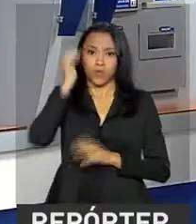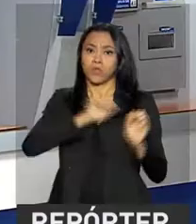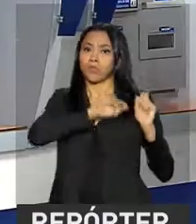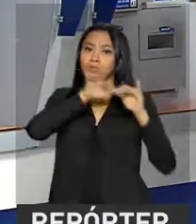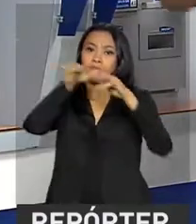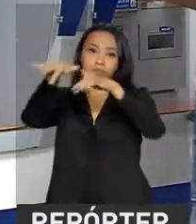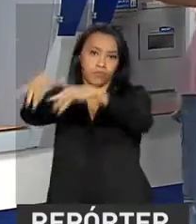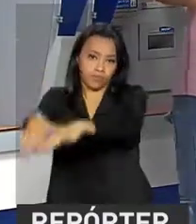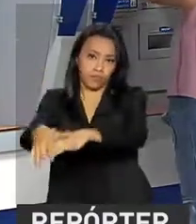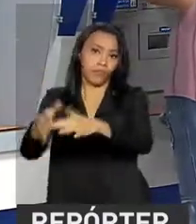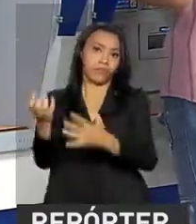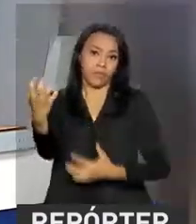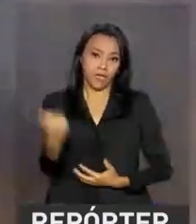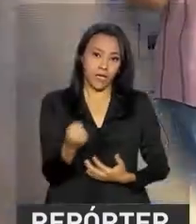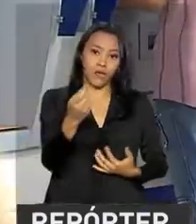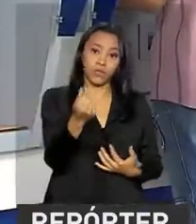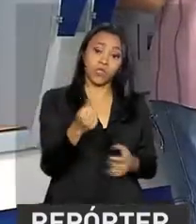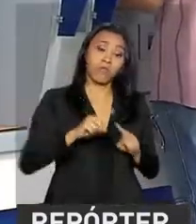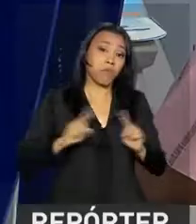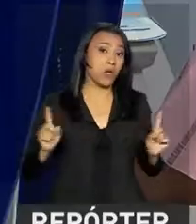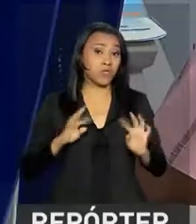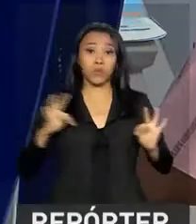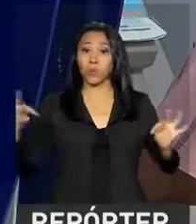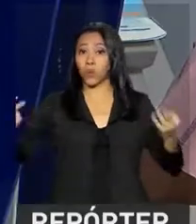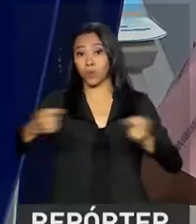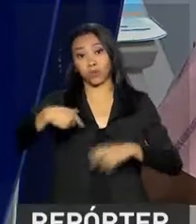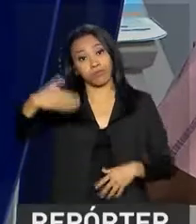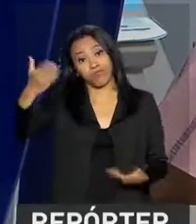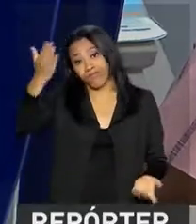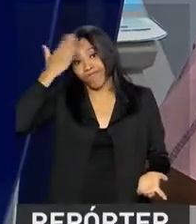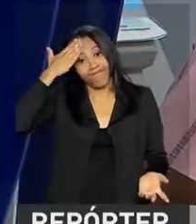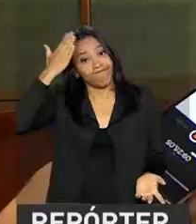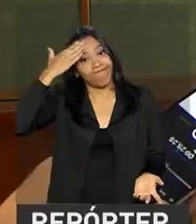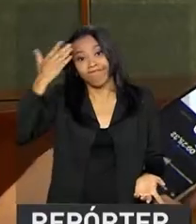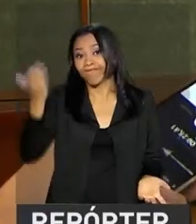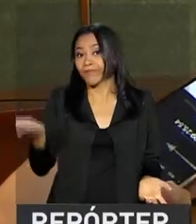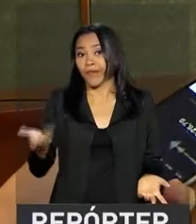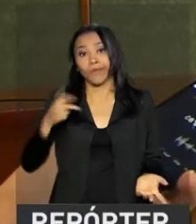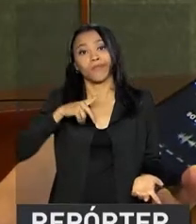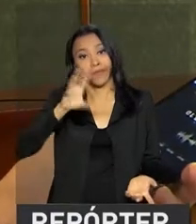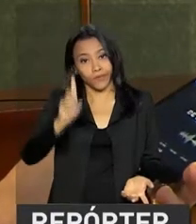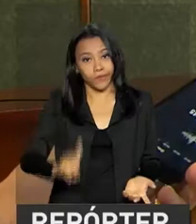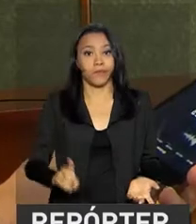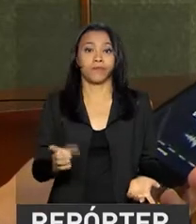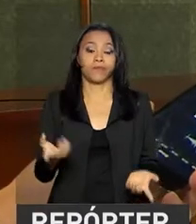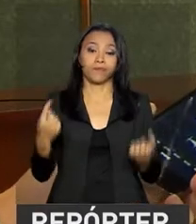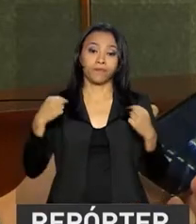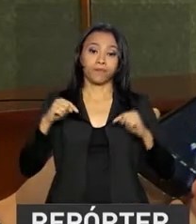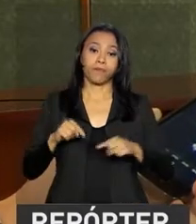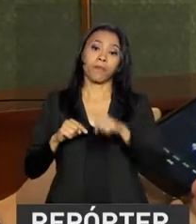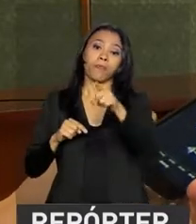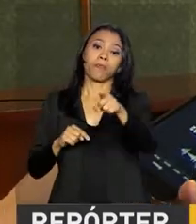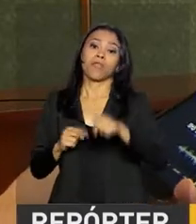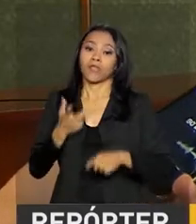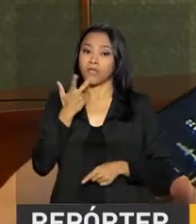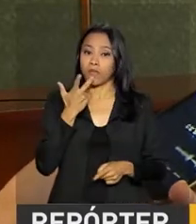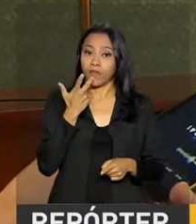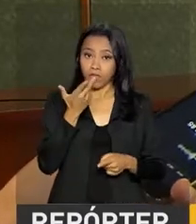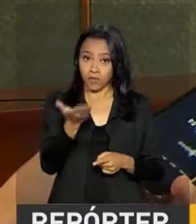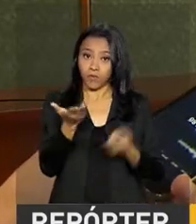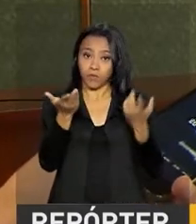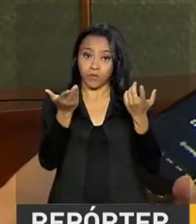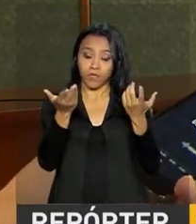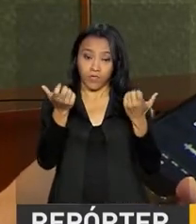de chamados mas nem todos sabem que têm direito ao benefício como esses recursos foram é sendo